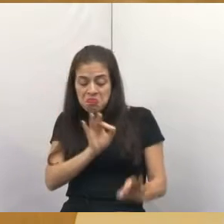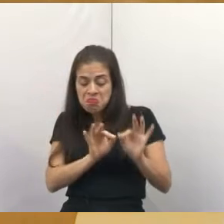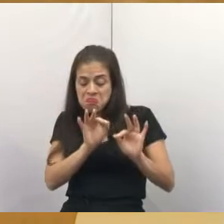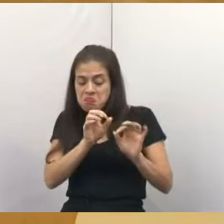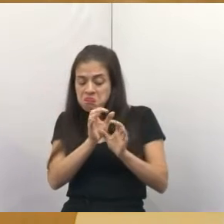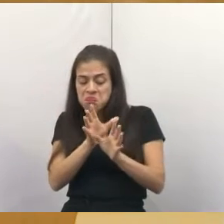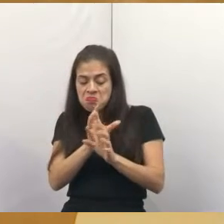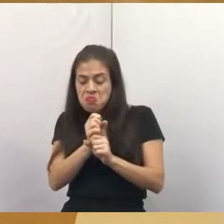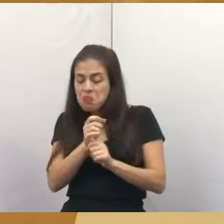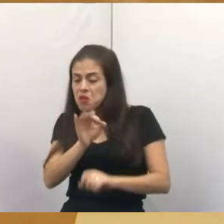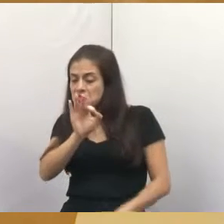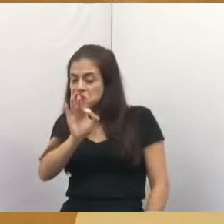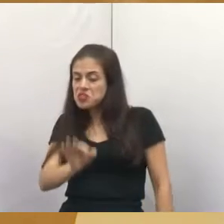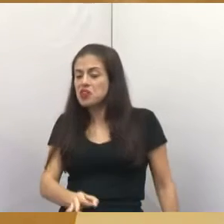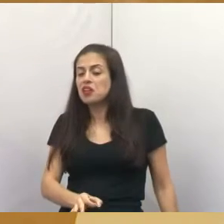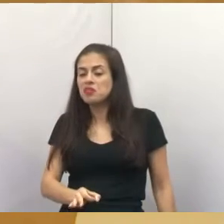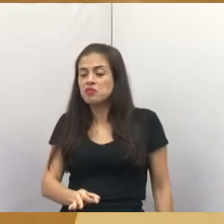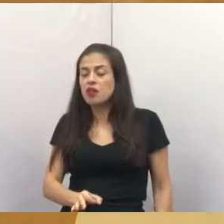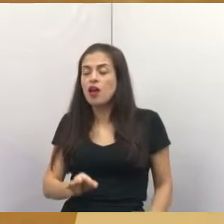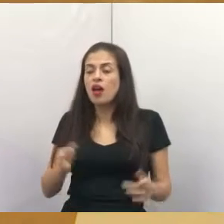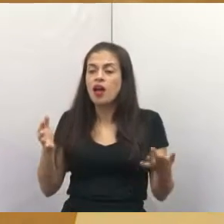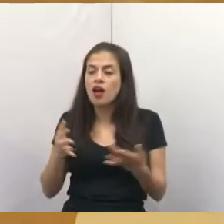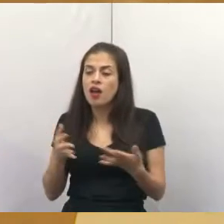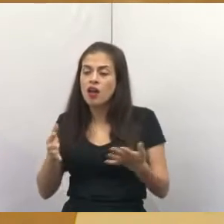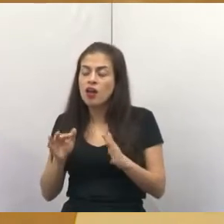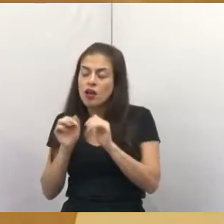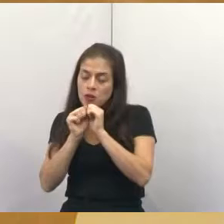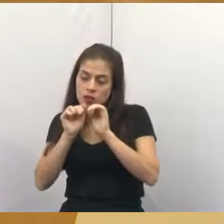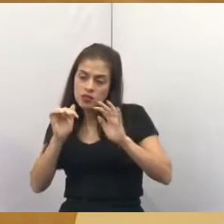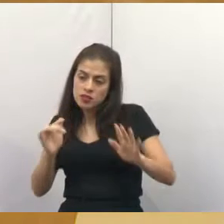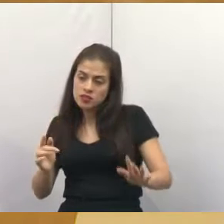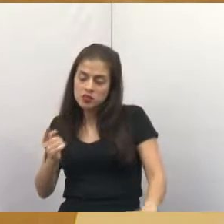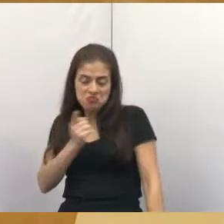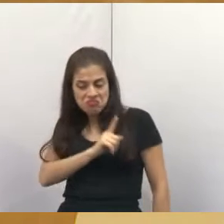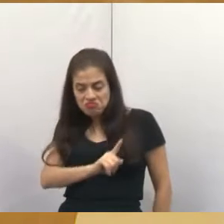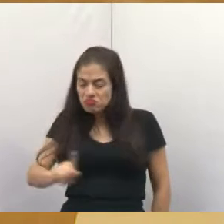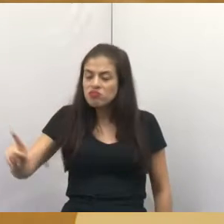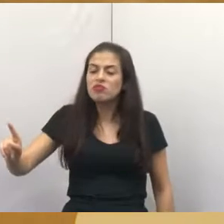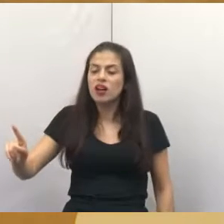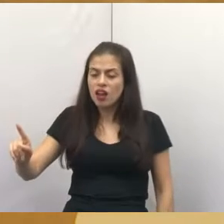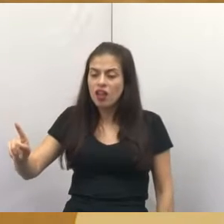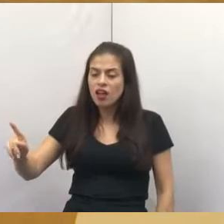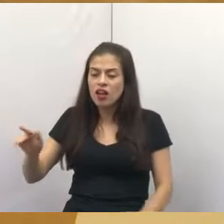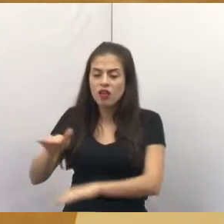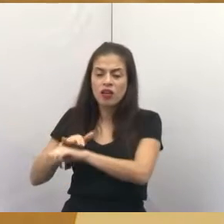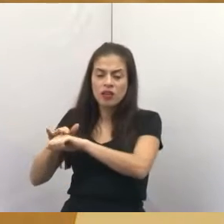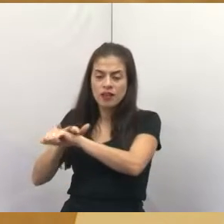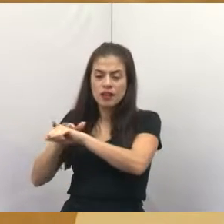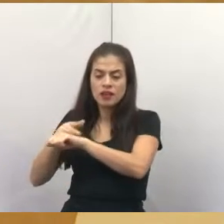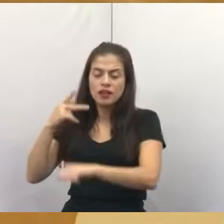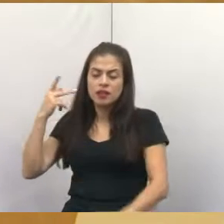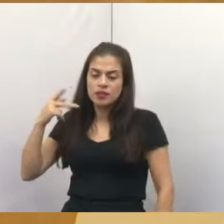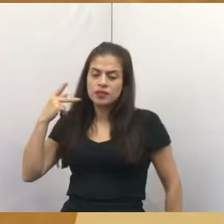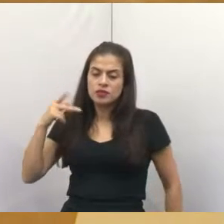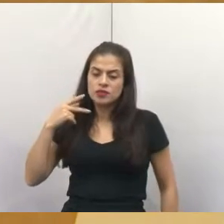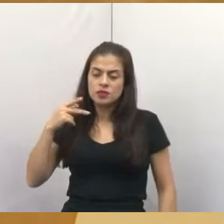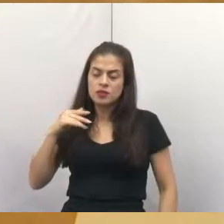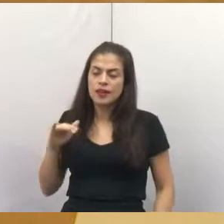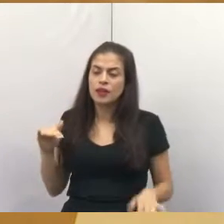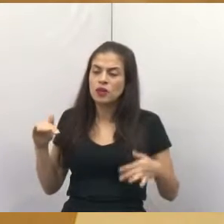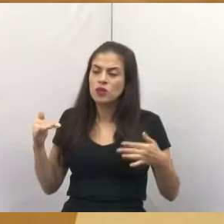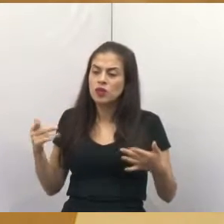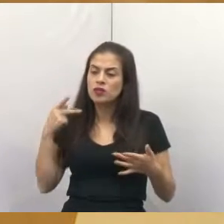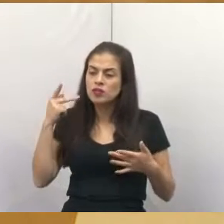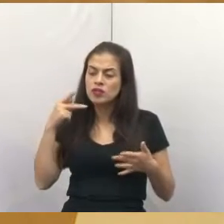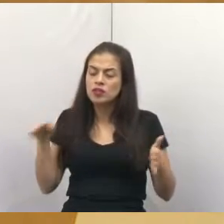Agora, o assessor não vai lá. Aí quando chega aqui na quarta-feira, aí que vai